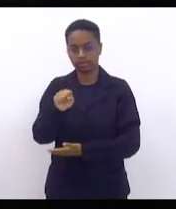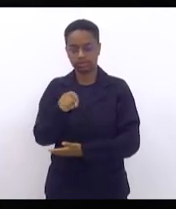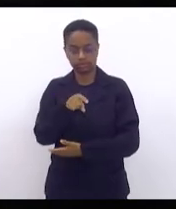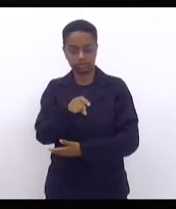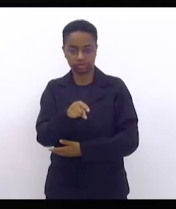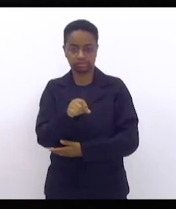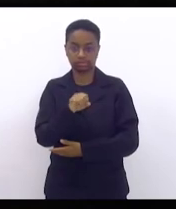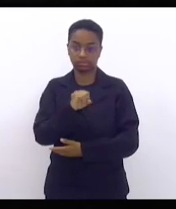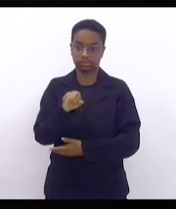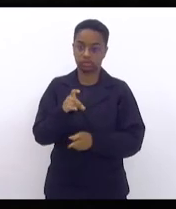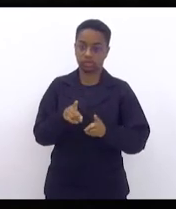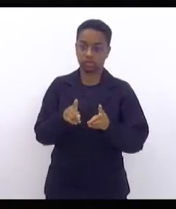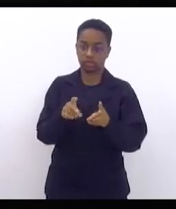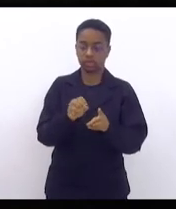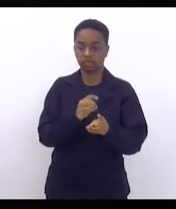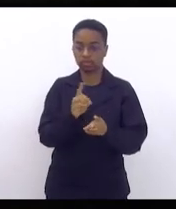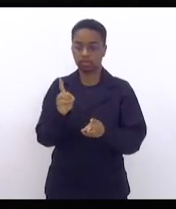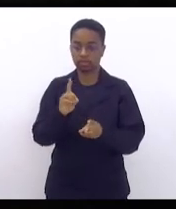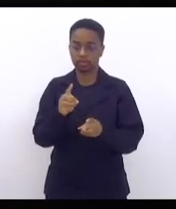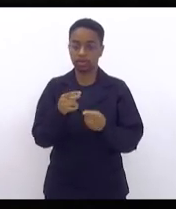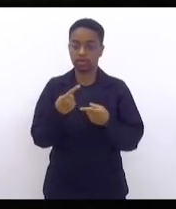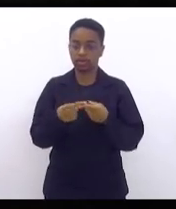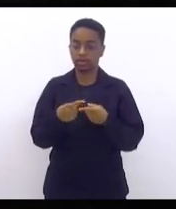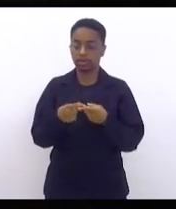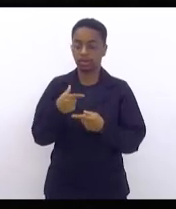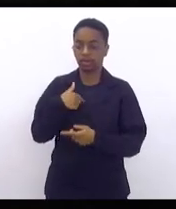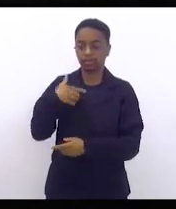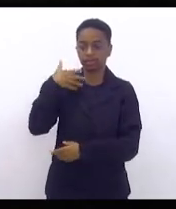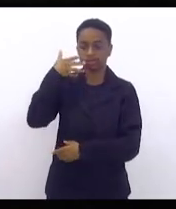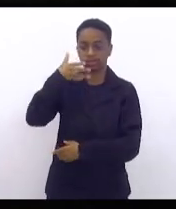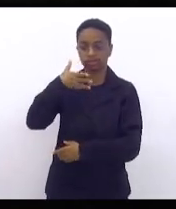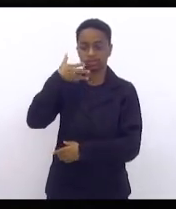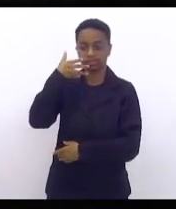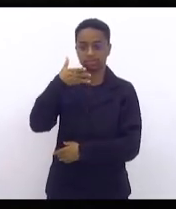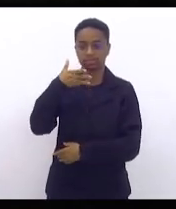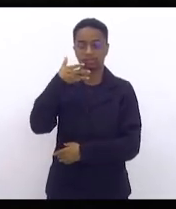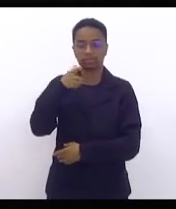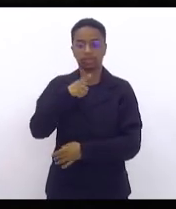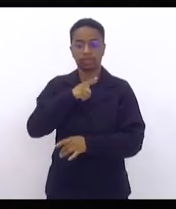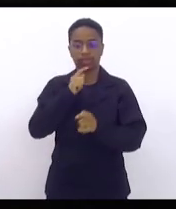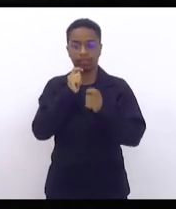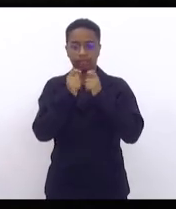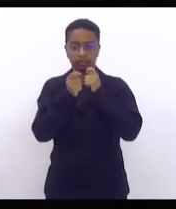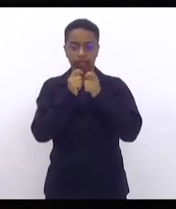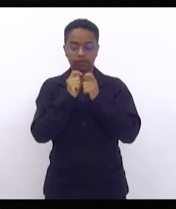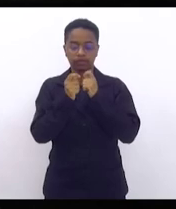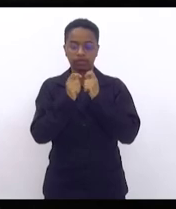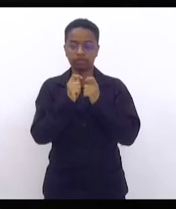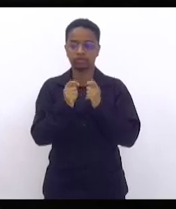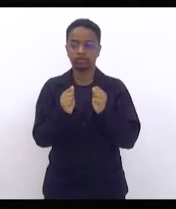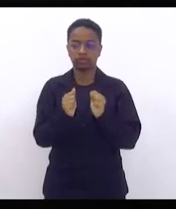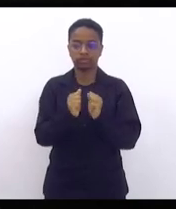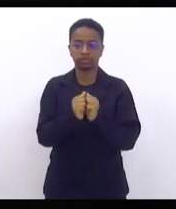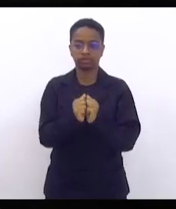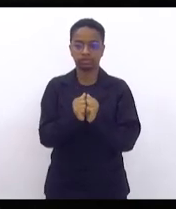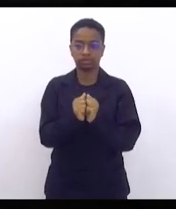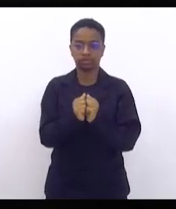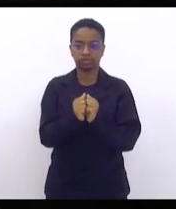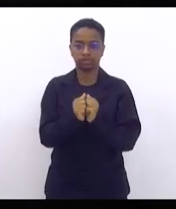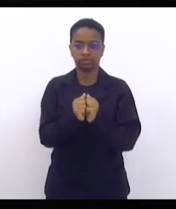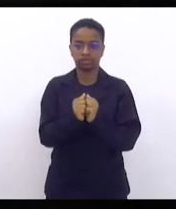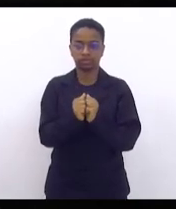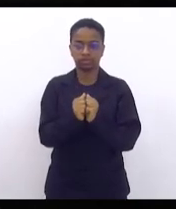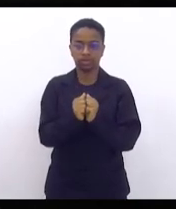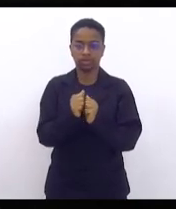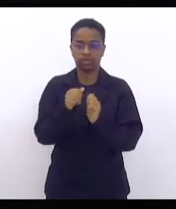quando eu fiz uma fala na entrevista na entrevista com o programa do